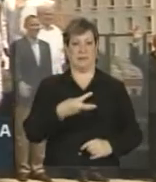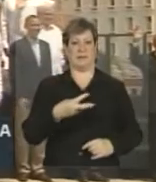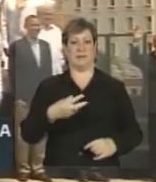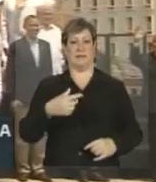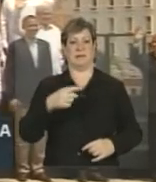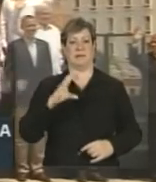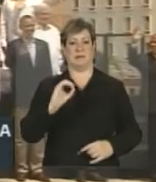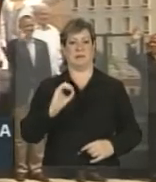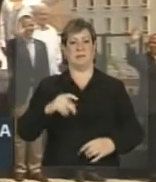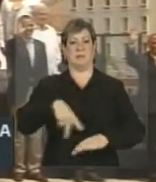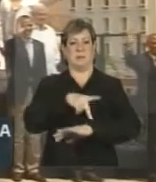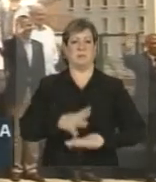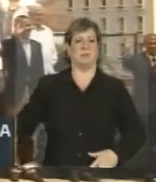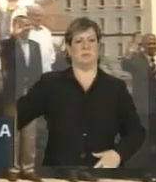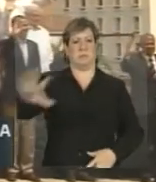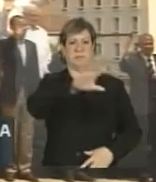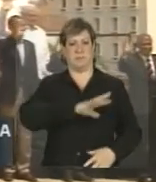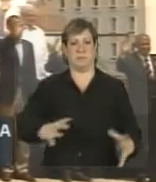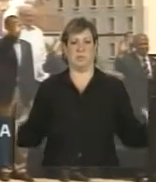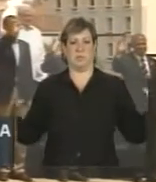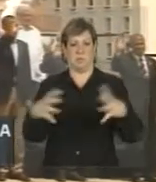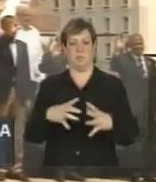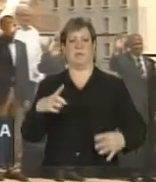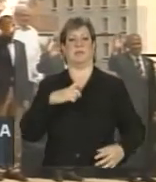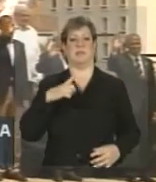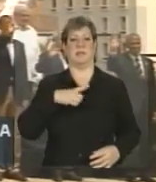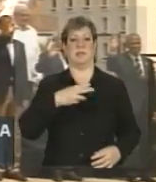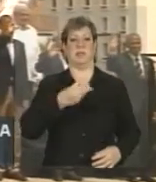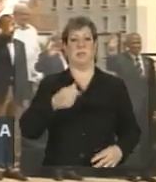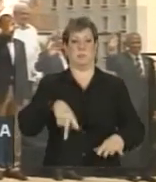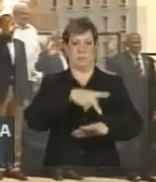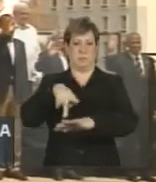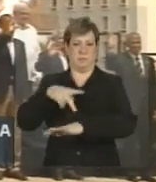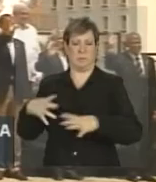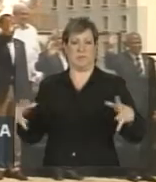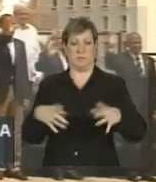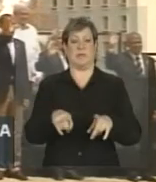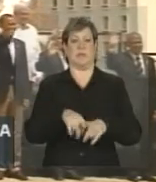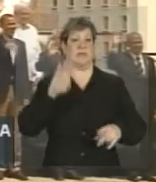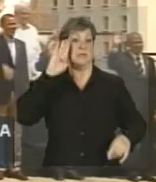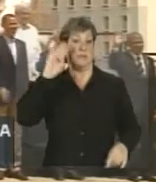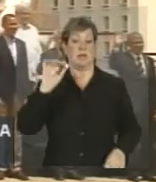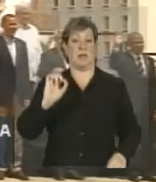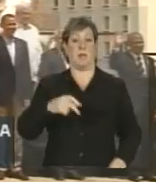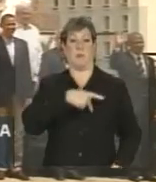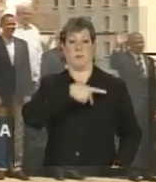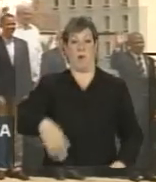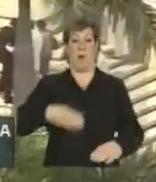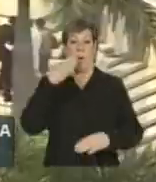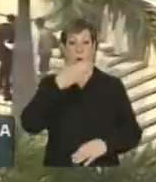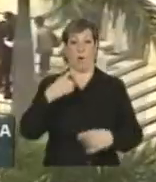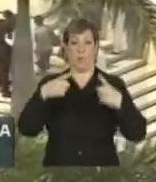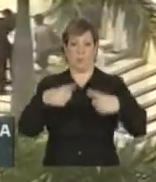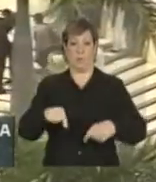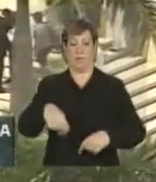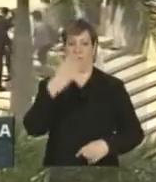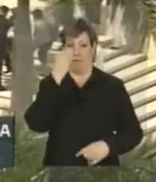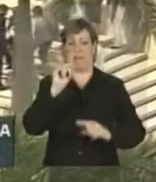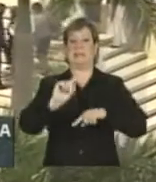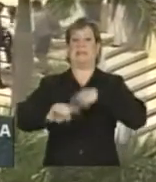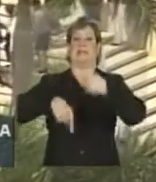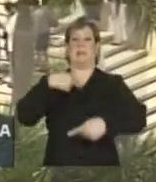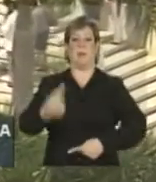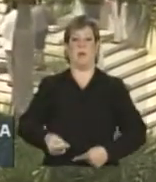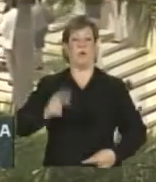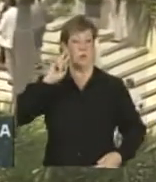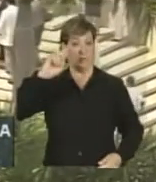Estado para a foto oficial do evento, que tinha ao centro o presidente da Colômbia, Juan Manuel Santos. Em seguida, os